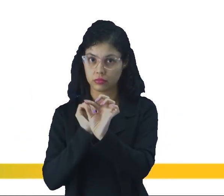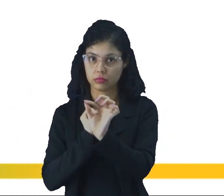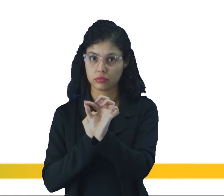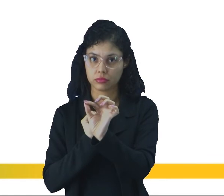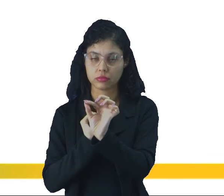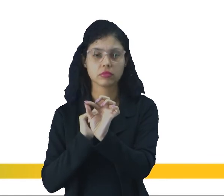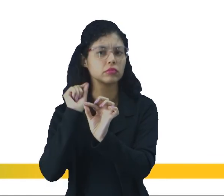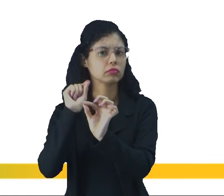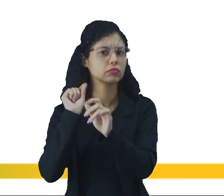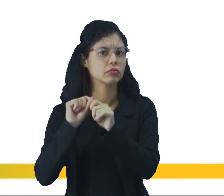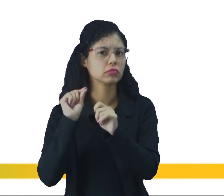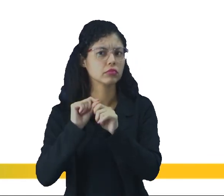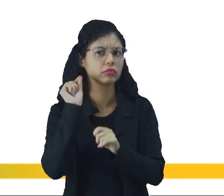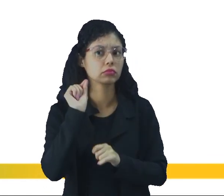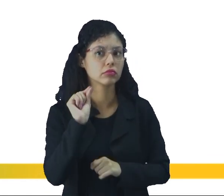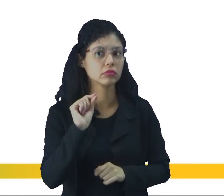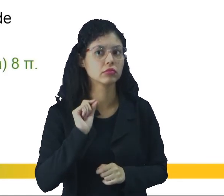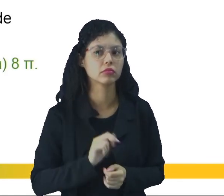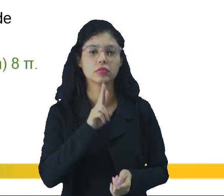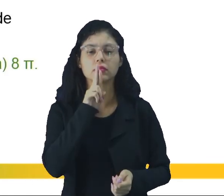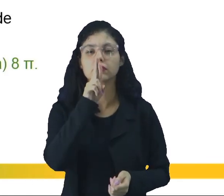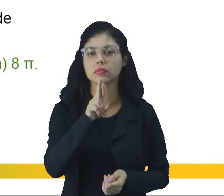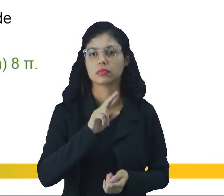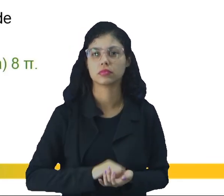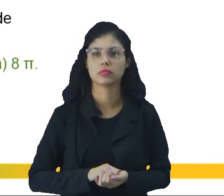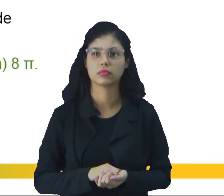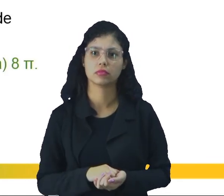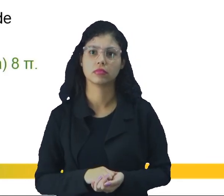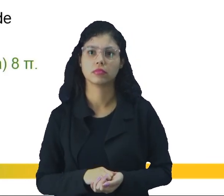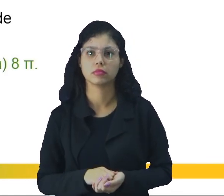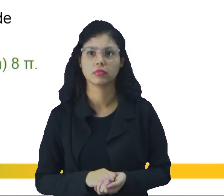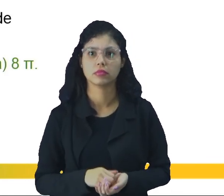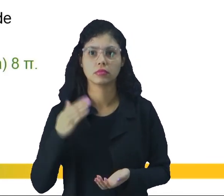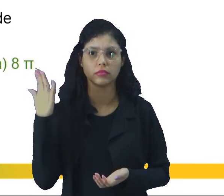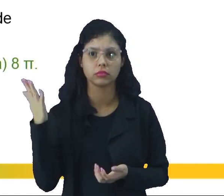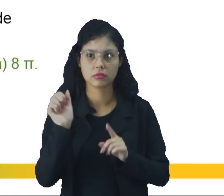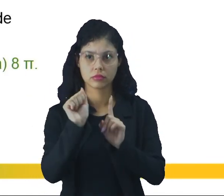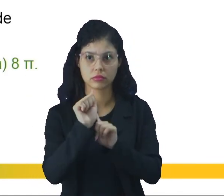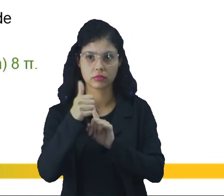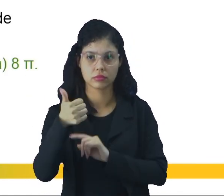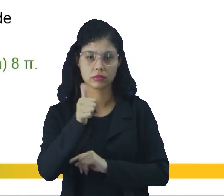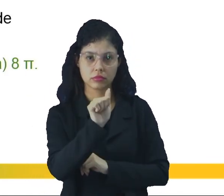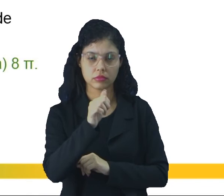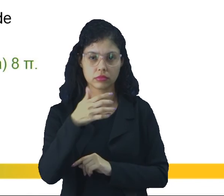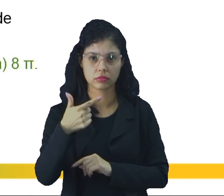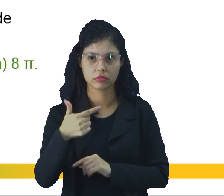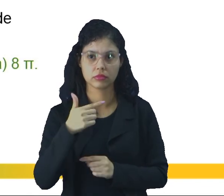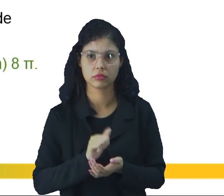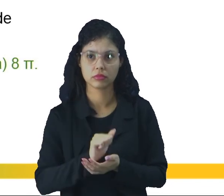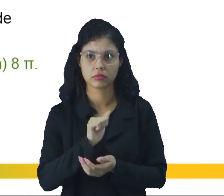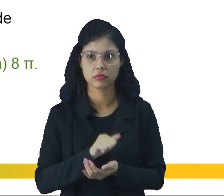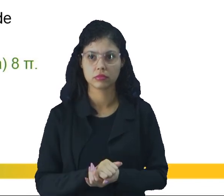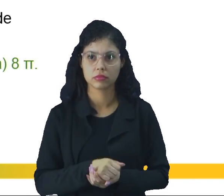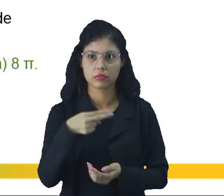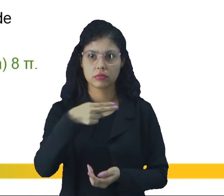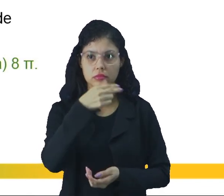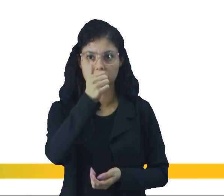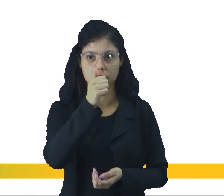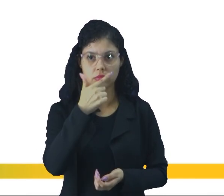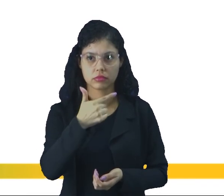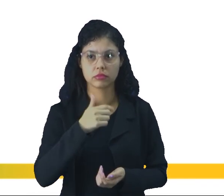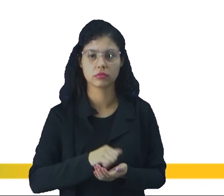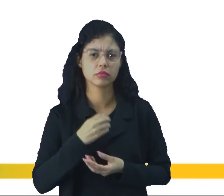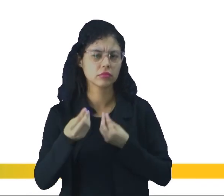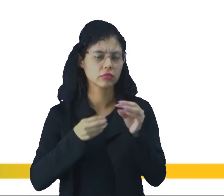certo? Então, o que é que eu vou fazer? Vamos calcular as áreas. A área A1 e A2. A área A1 é igual a A2.